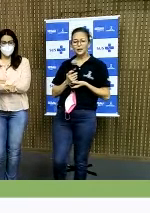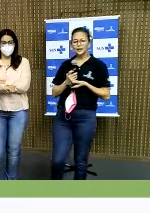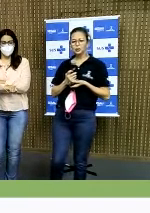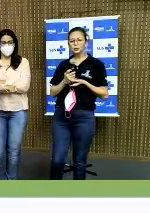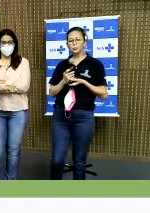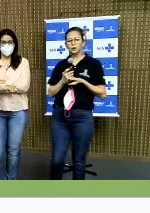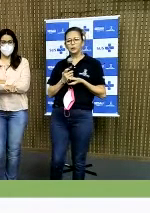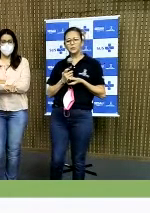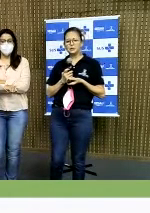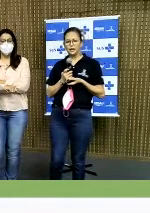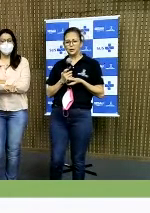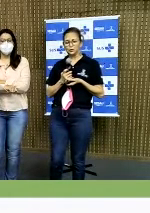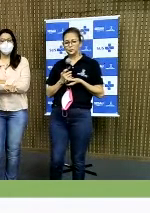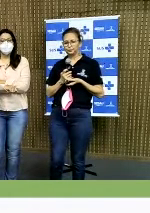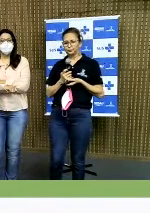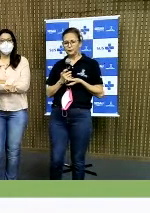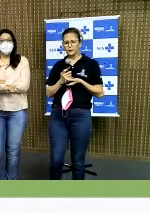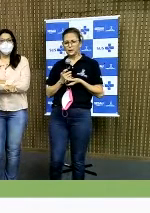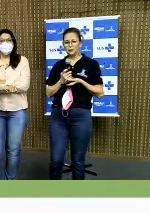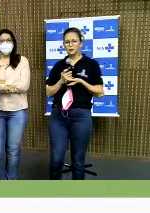Perfil acadêmico e programa mais médico.